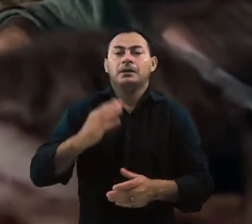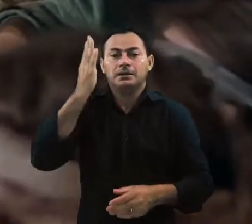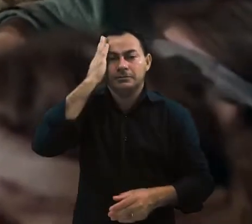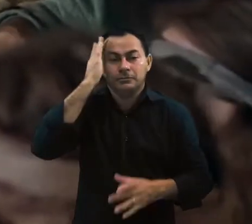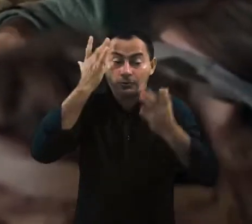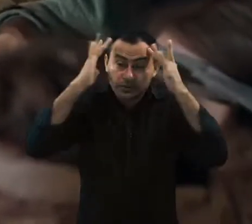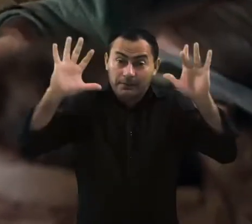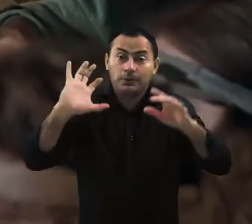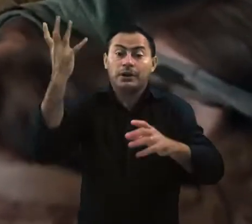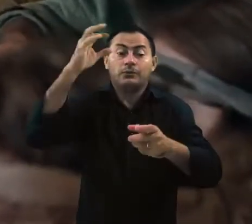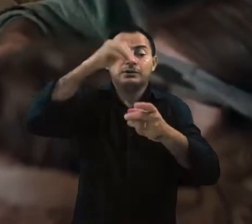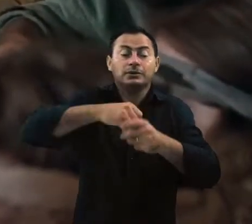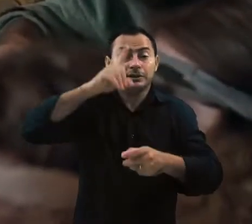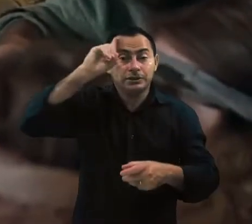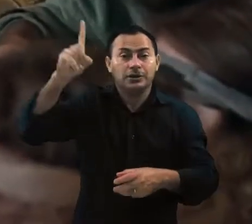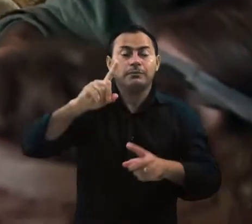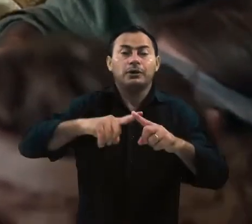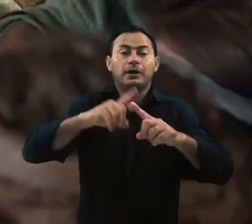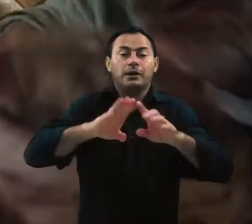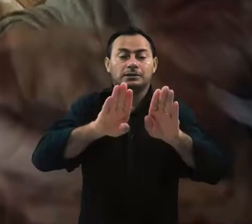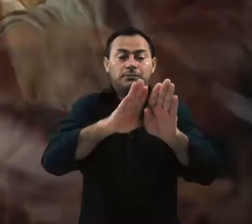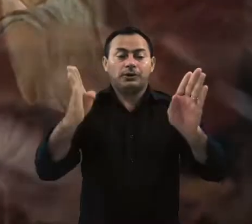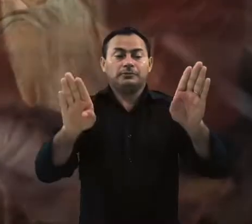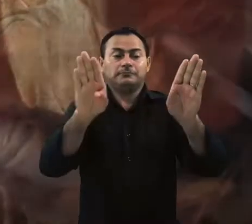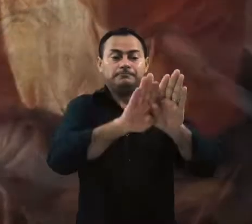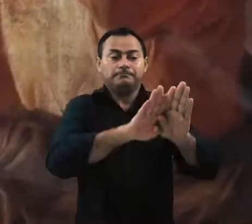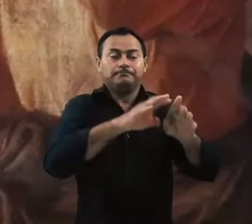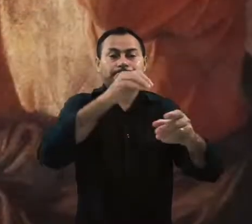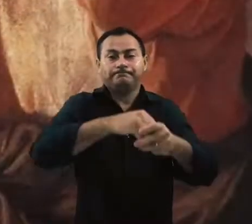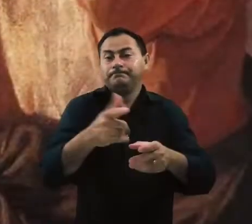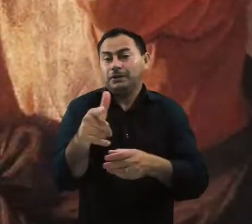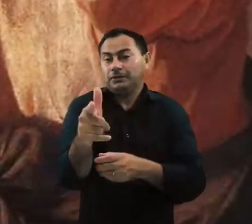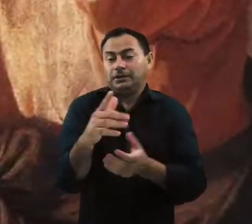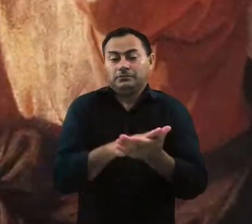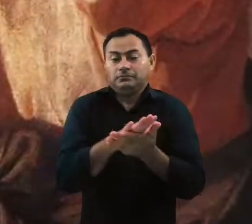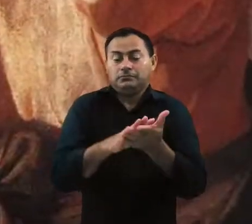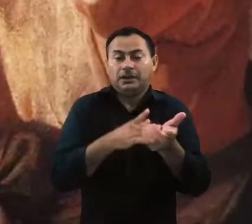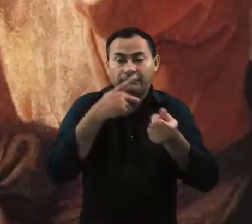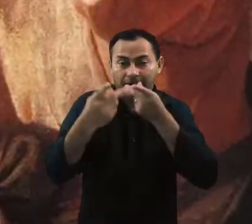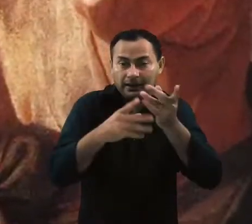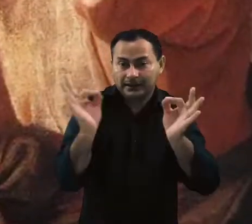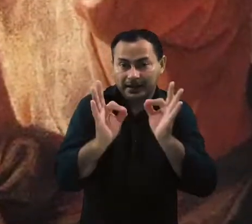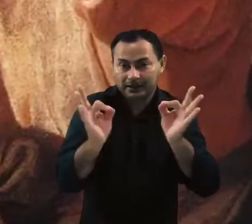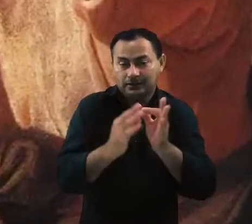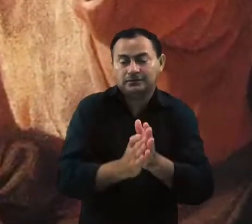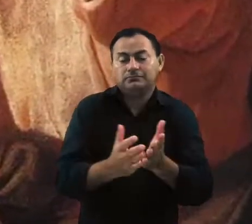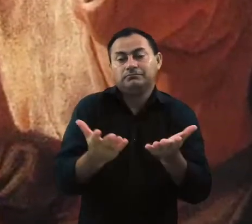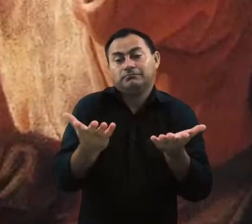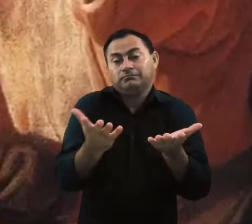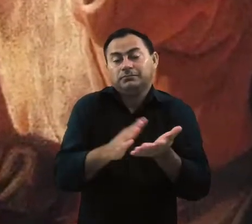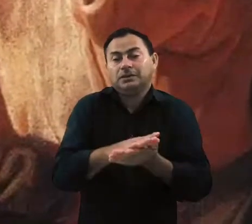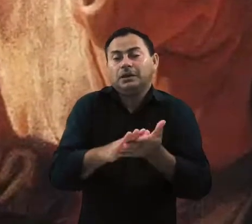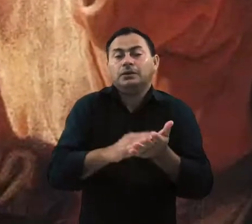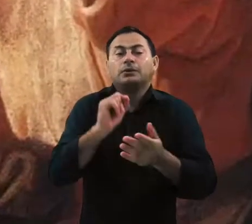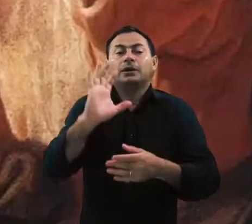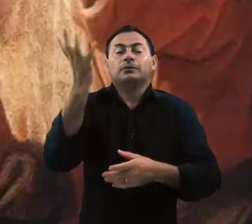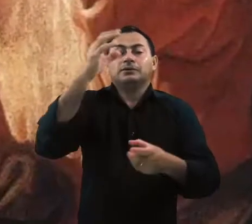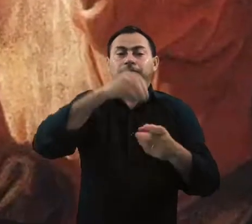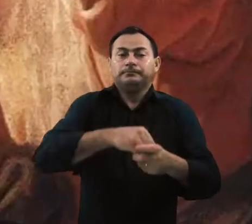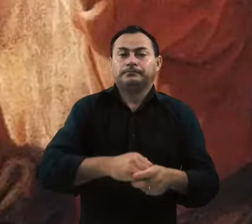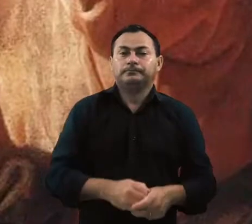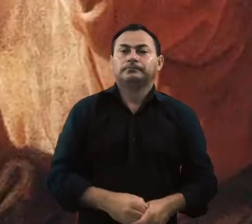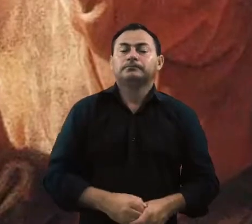ato da peça não sabemos o que aconteceu durante esse dia a porta ficou fechada há nenhum registro sobre que eles